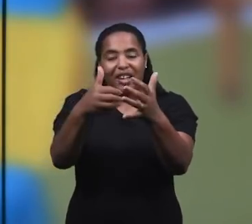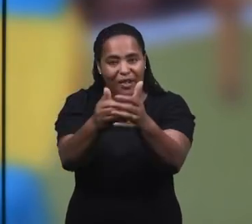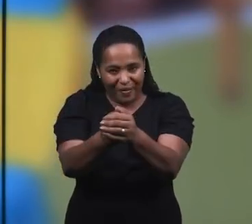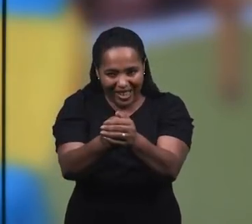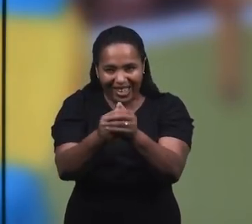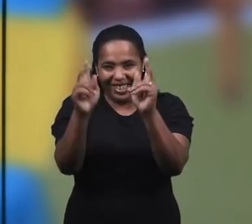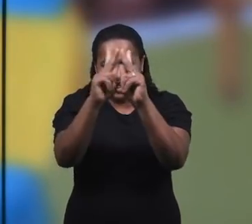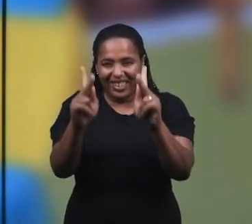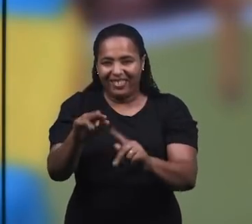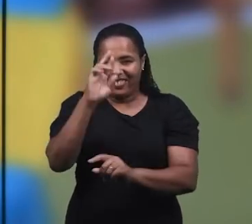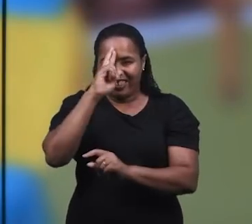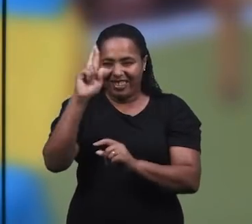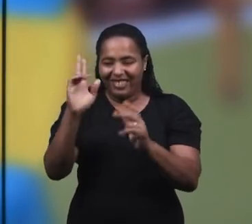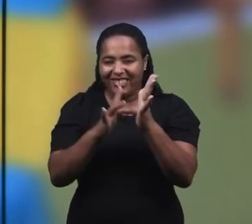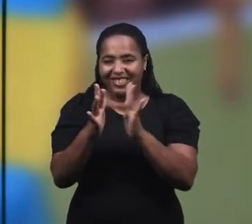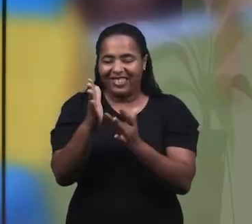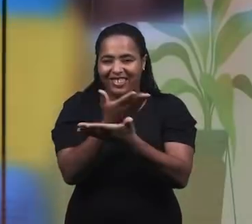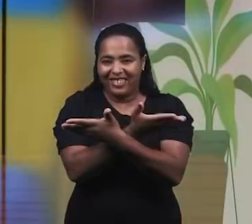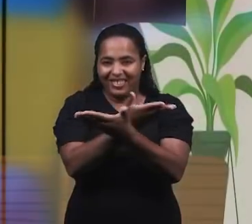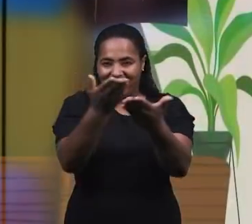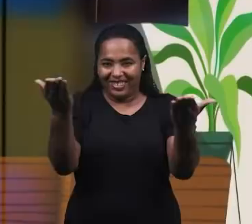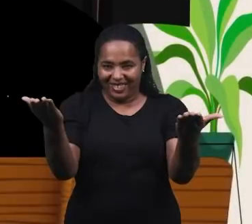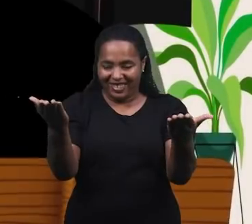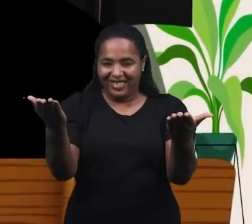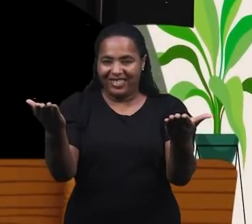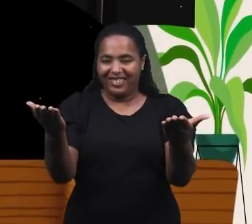Amém? A paz do Senhor a todos.